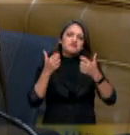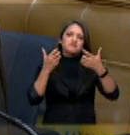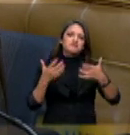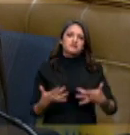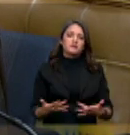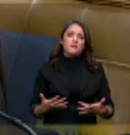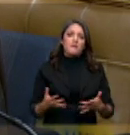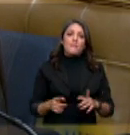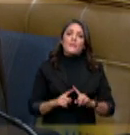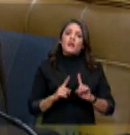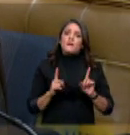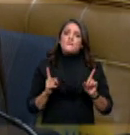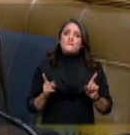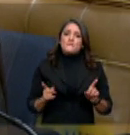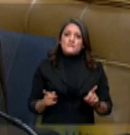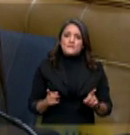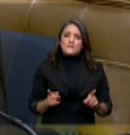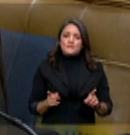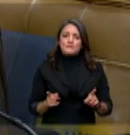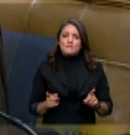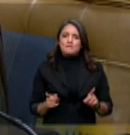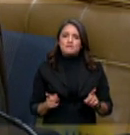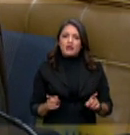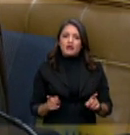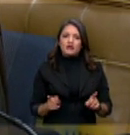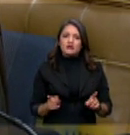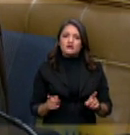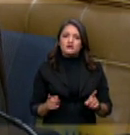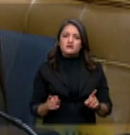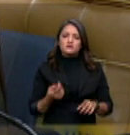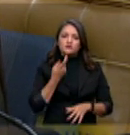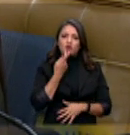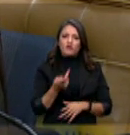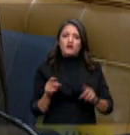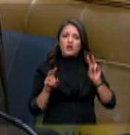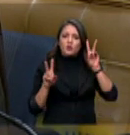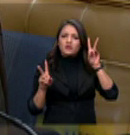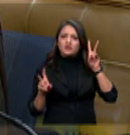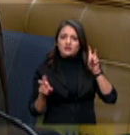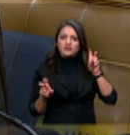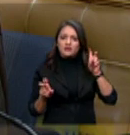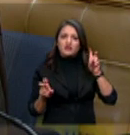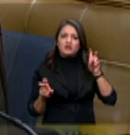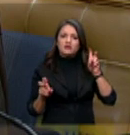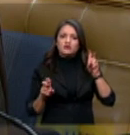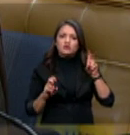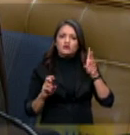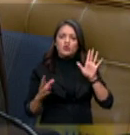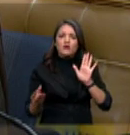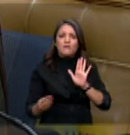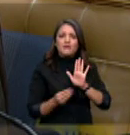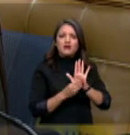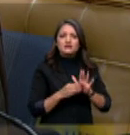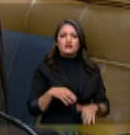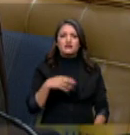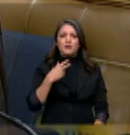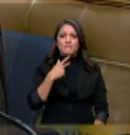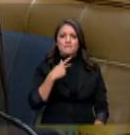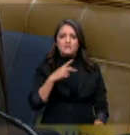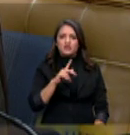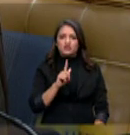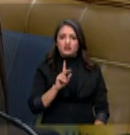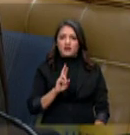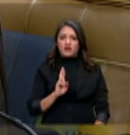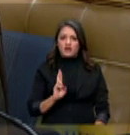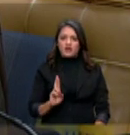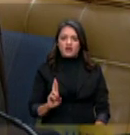quero trazer à colação um trecho do belíssimo parecer da douta Procuradoria-Geral da